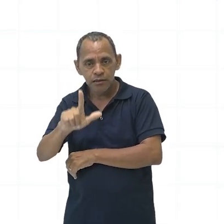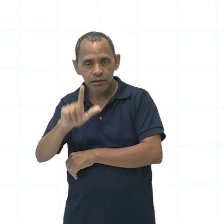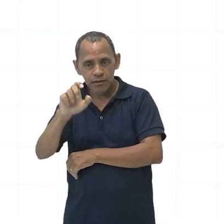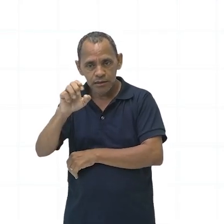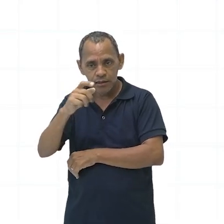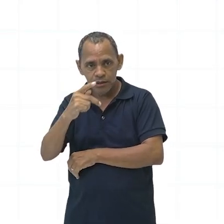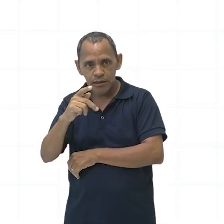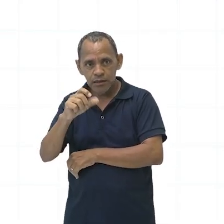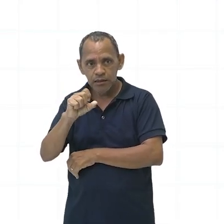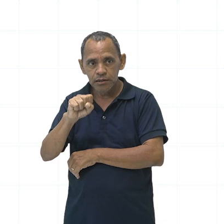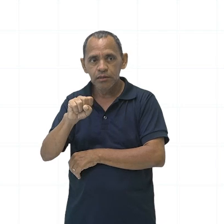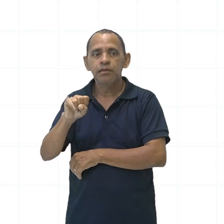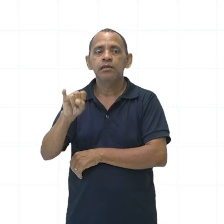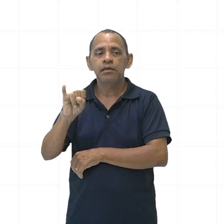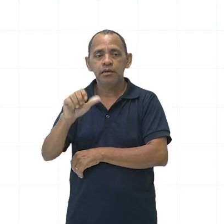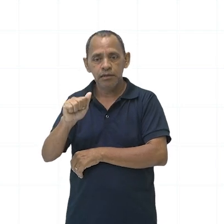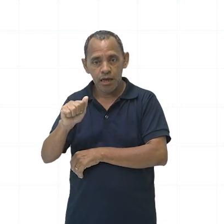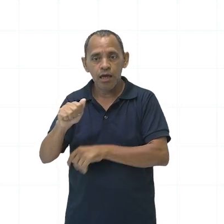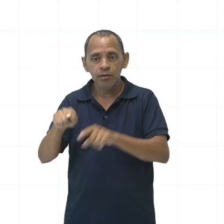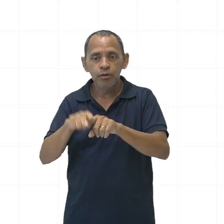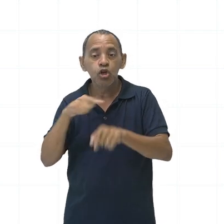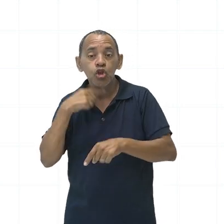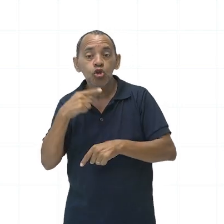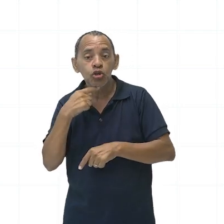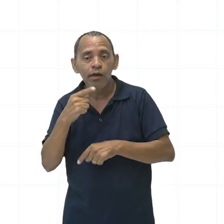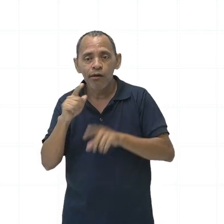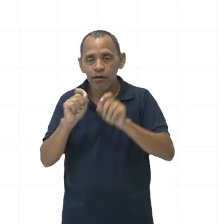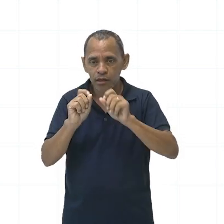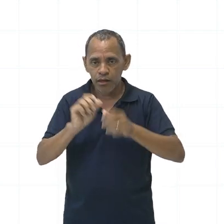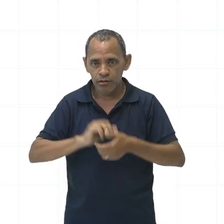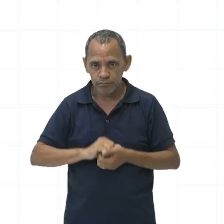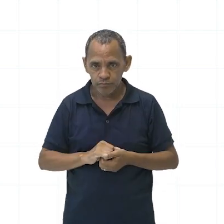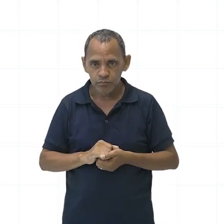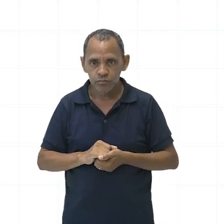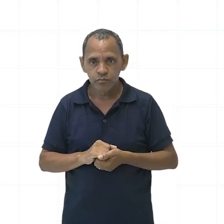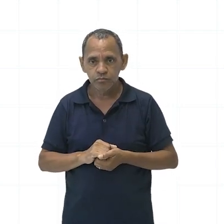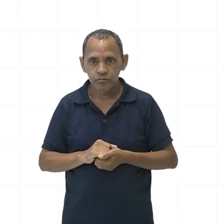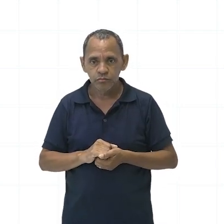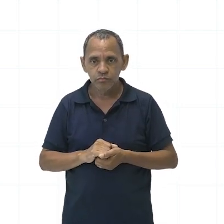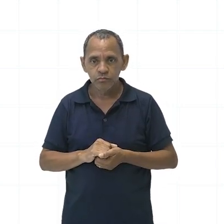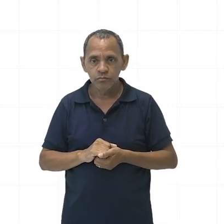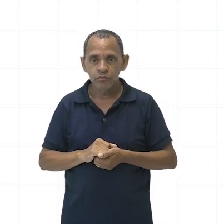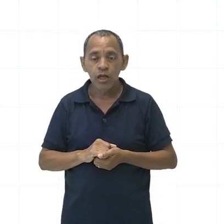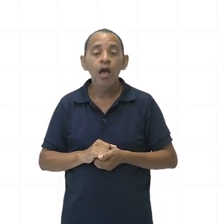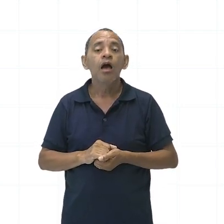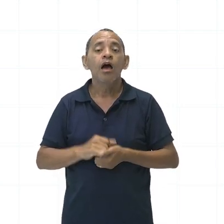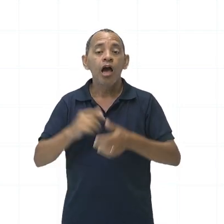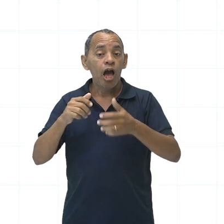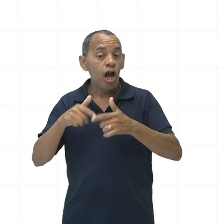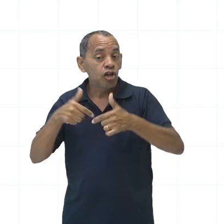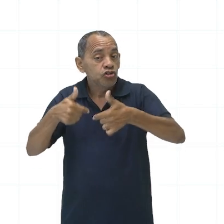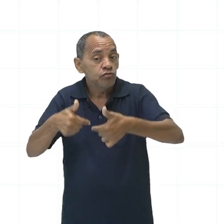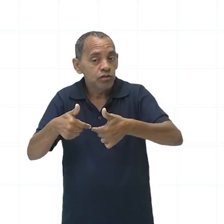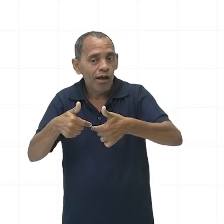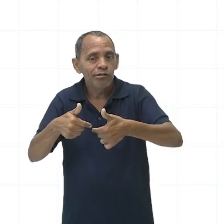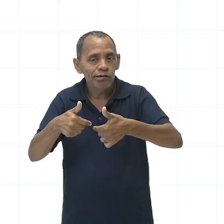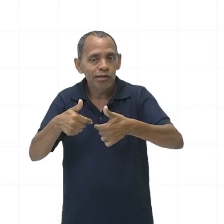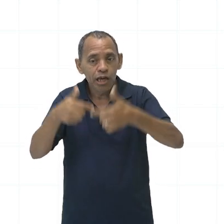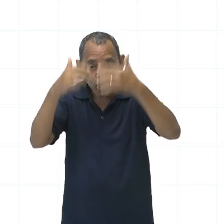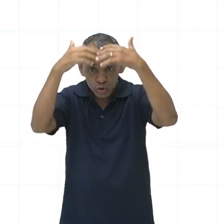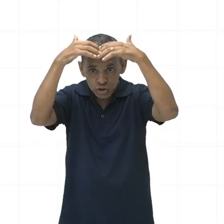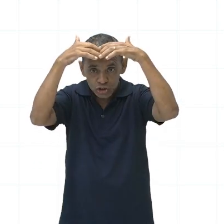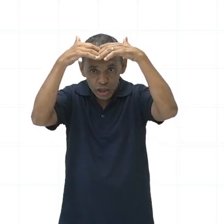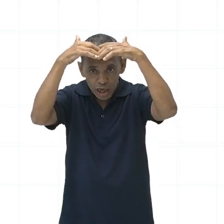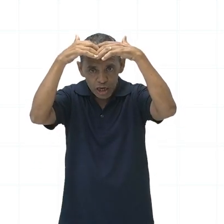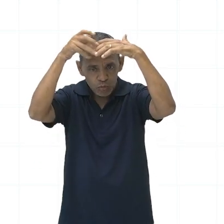doença neurológica do sistema nervoso central, em que a atividade do cérebro, os impulsos elétricos